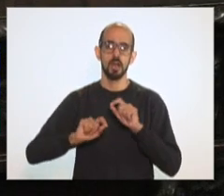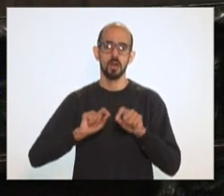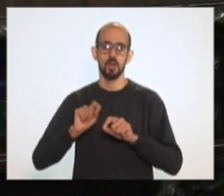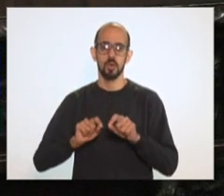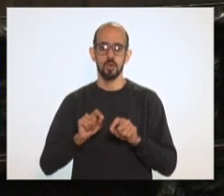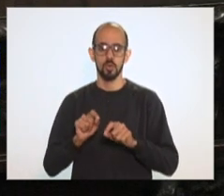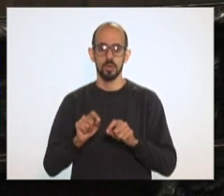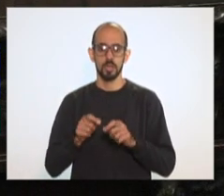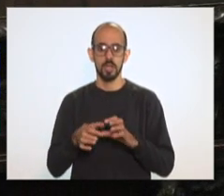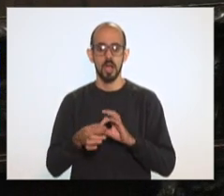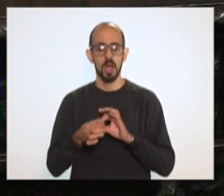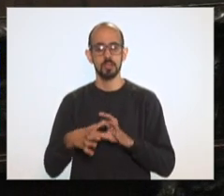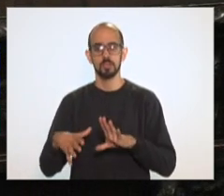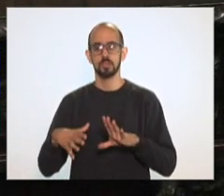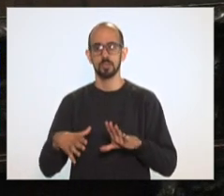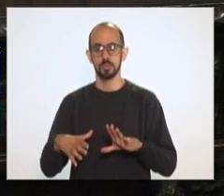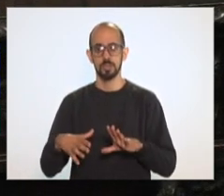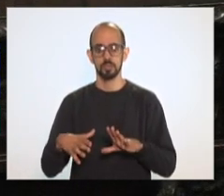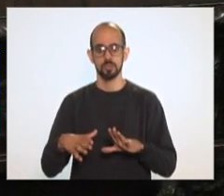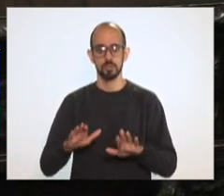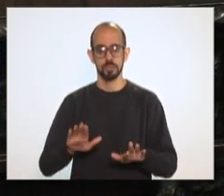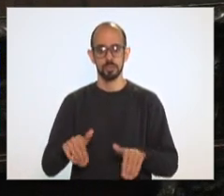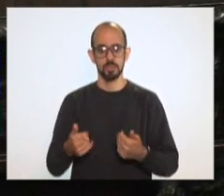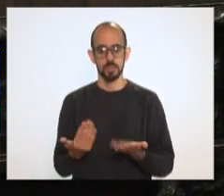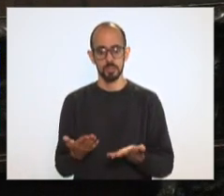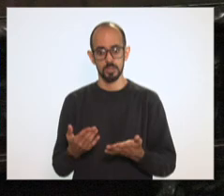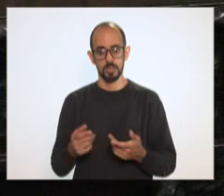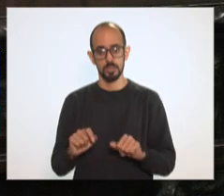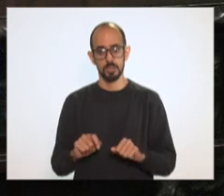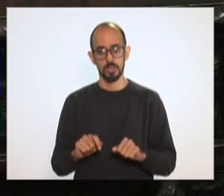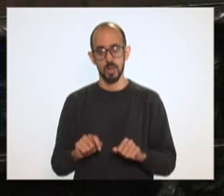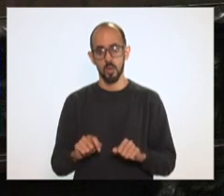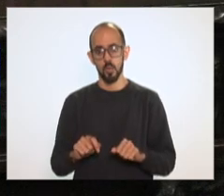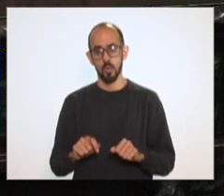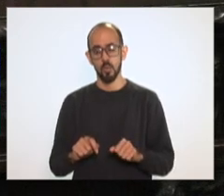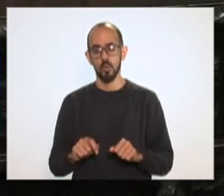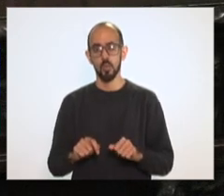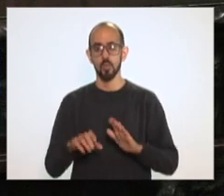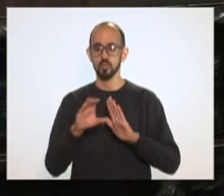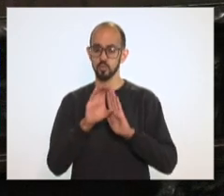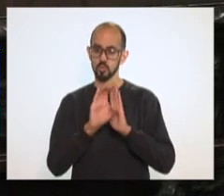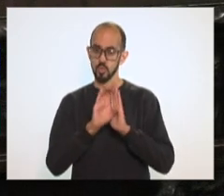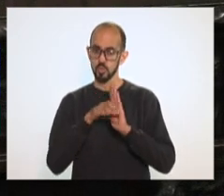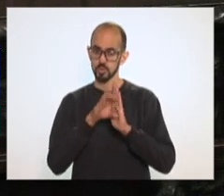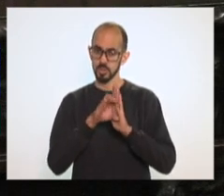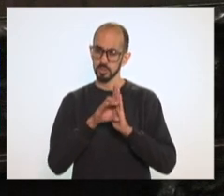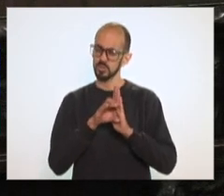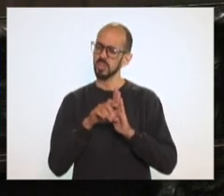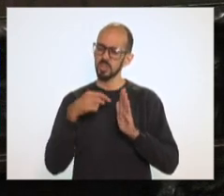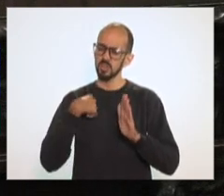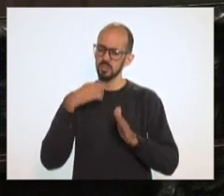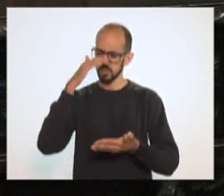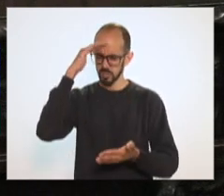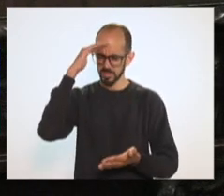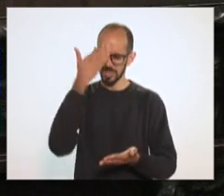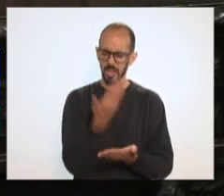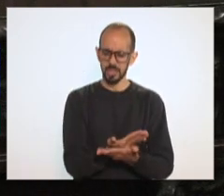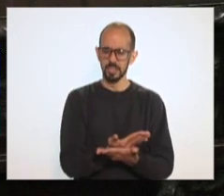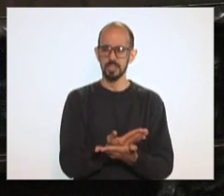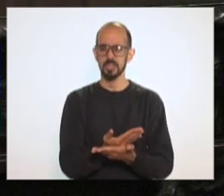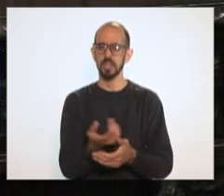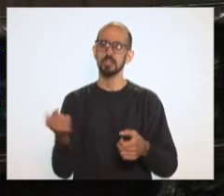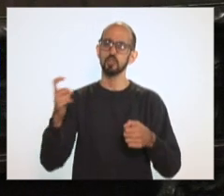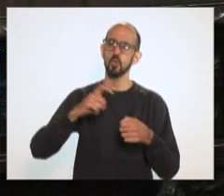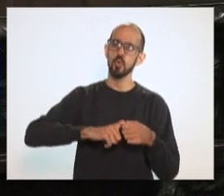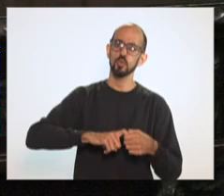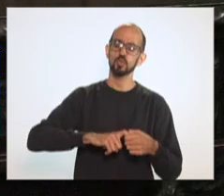as contatorizações de dar poder de compra aos municípios e eu tenho certeza absoluta que esse consórcio está sendo